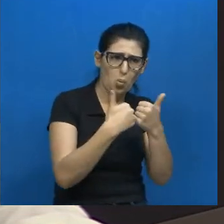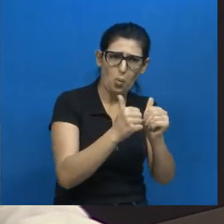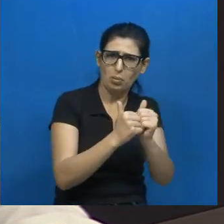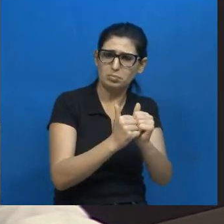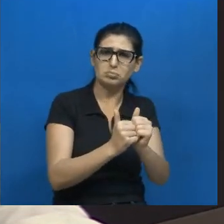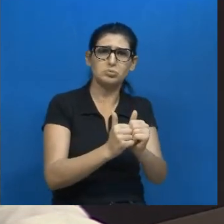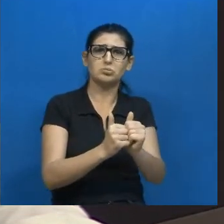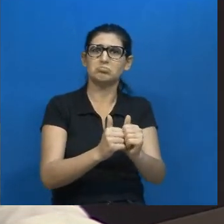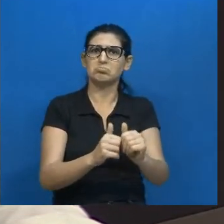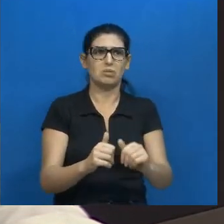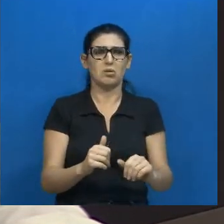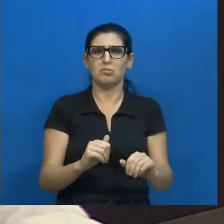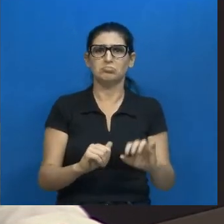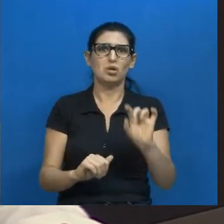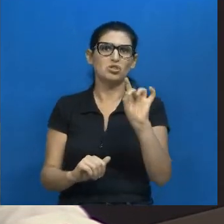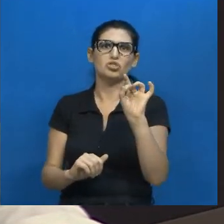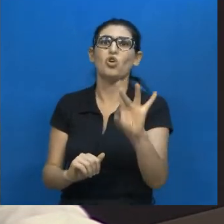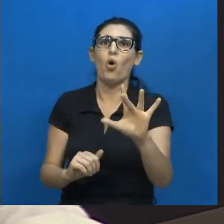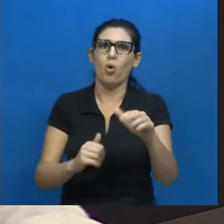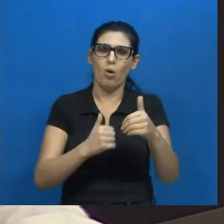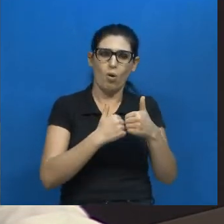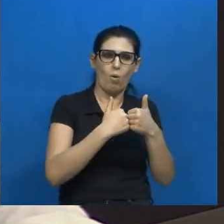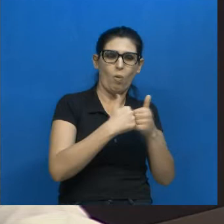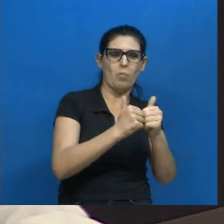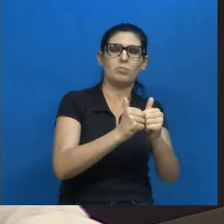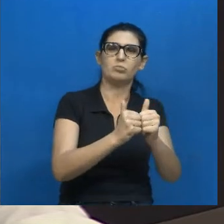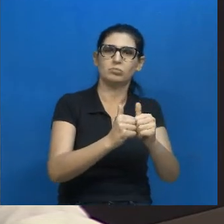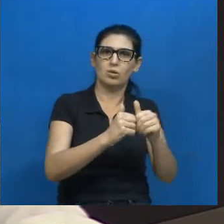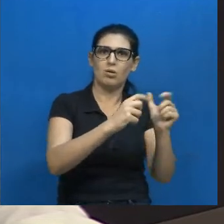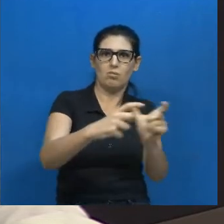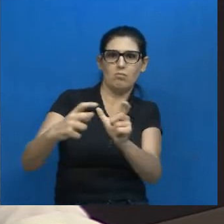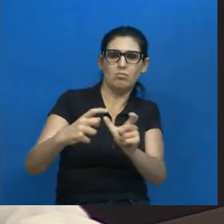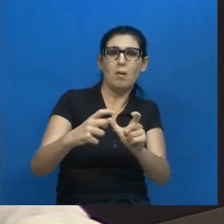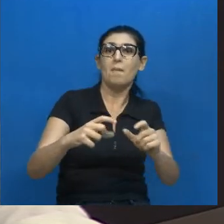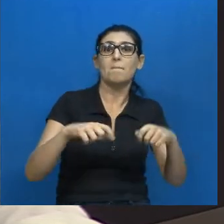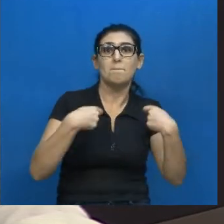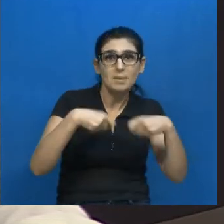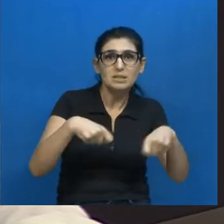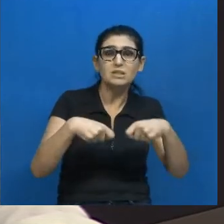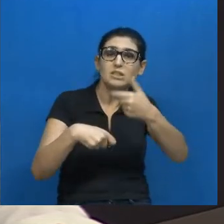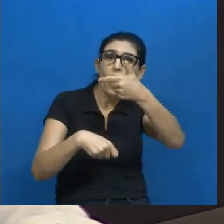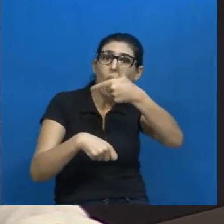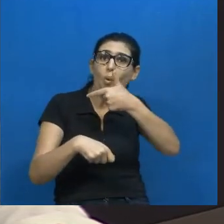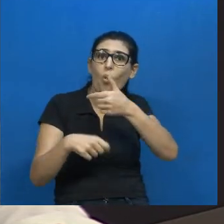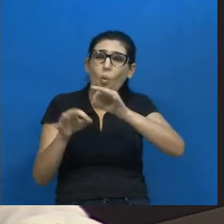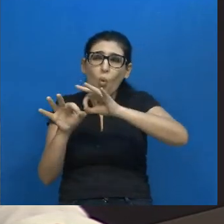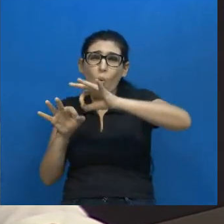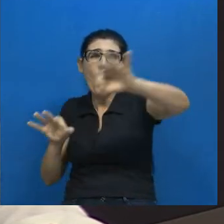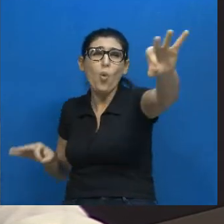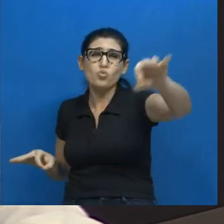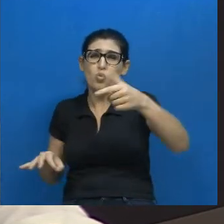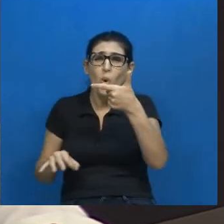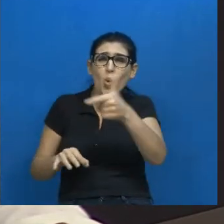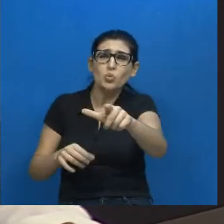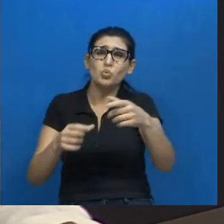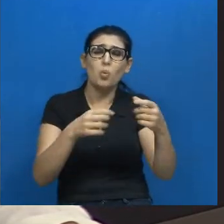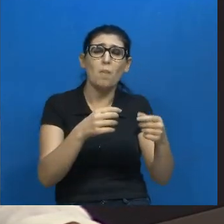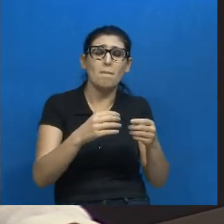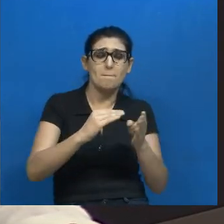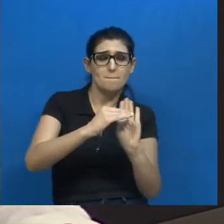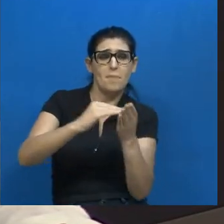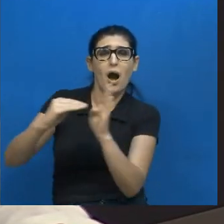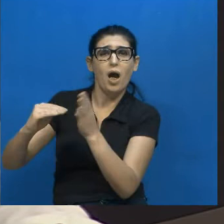anseio da população. Então, essa é minha preocupação enquanto representante do povo. E também quero perguntar se essas linhas que saem